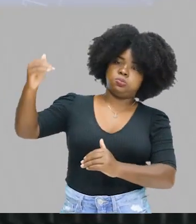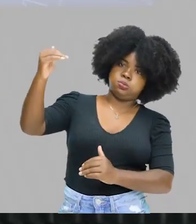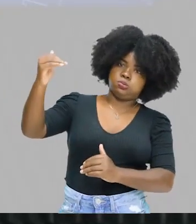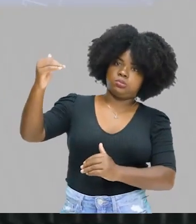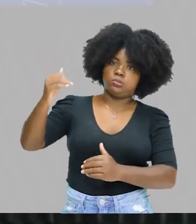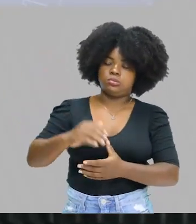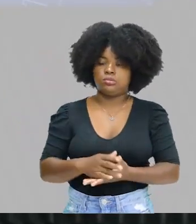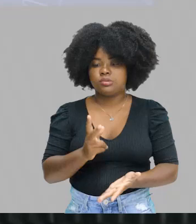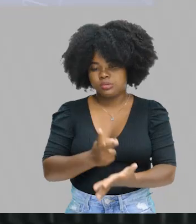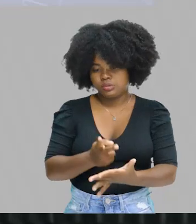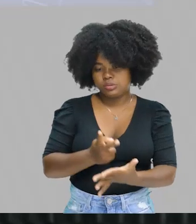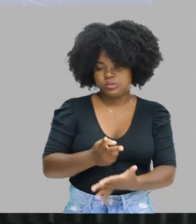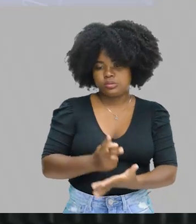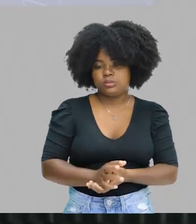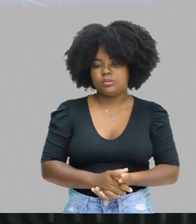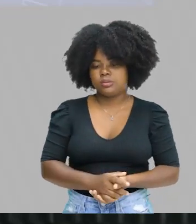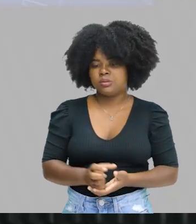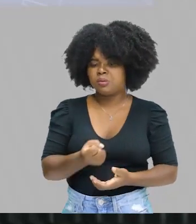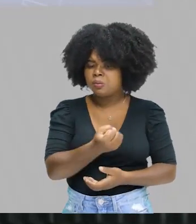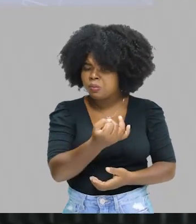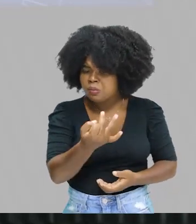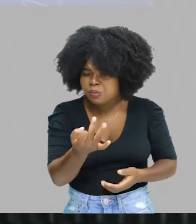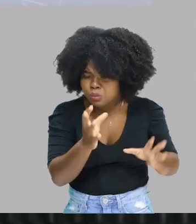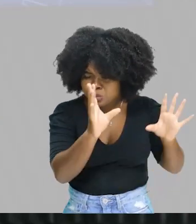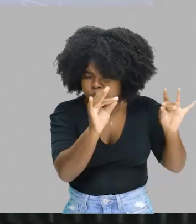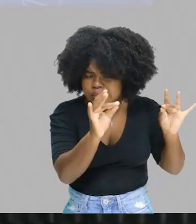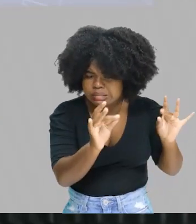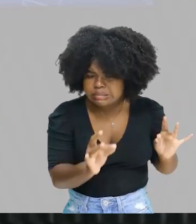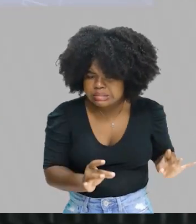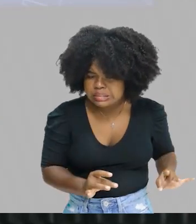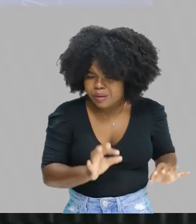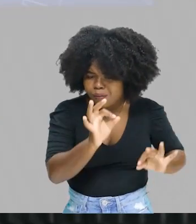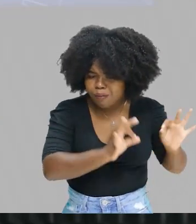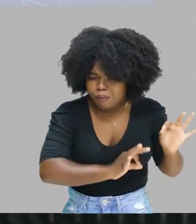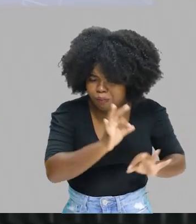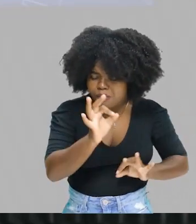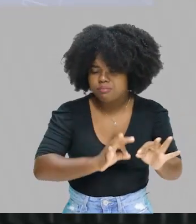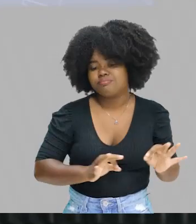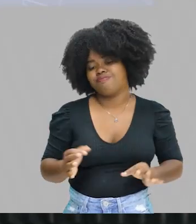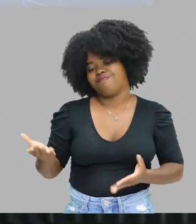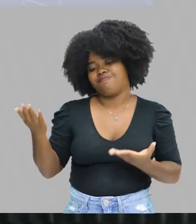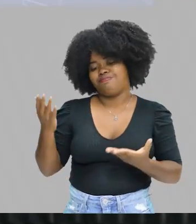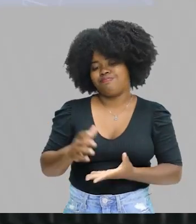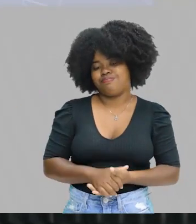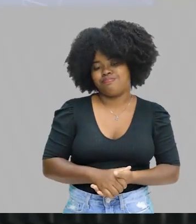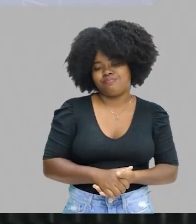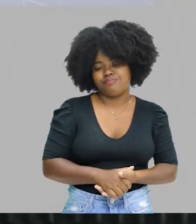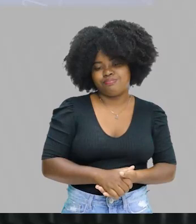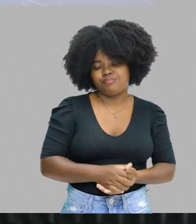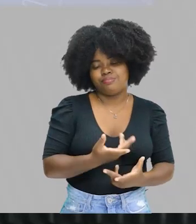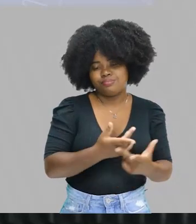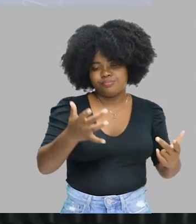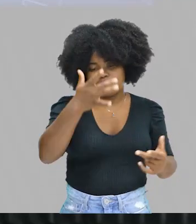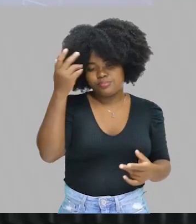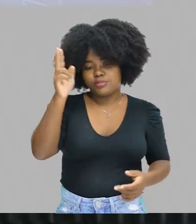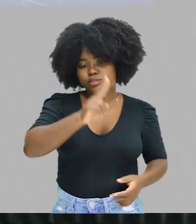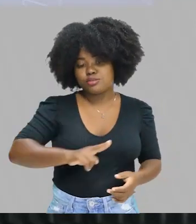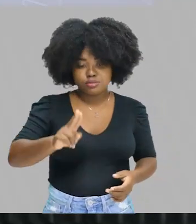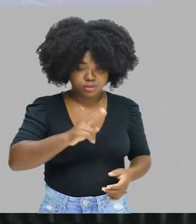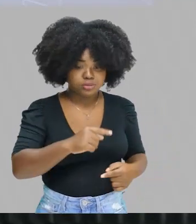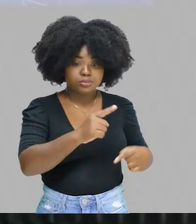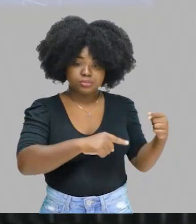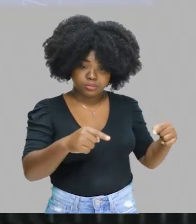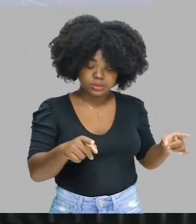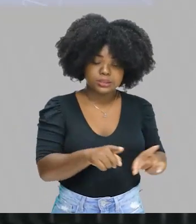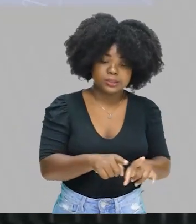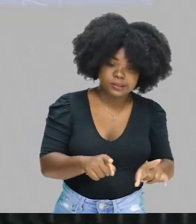coisa. Gente, olha a quantidade de detalhes feitos no marfim. Muita gente utilizou ao longo dos séculos o marfim como objetos